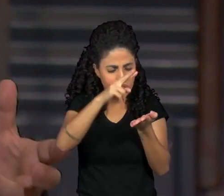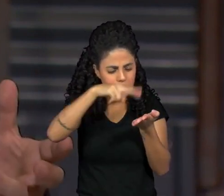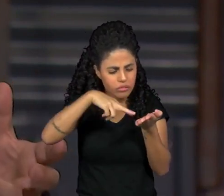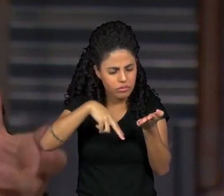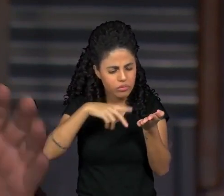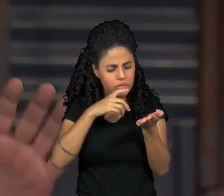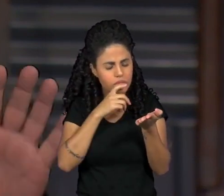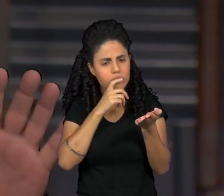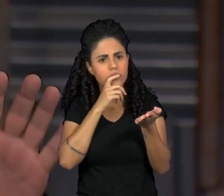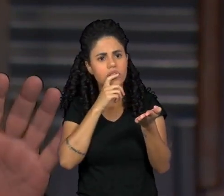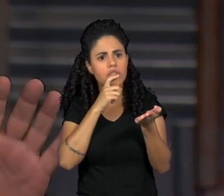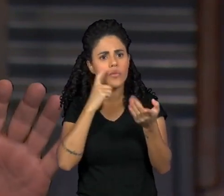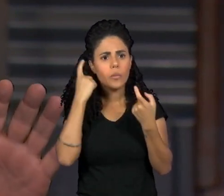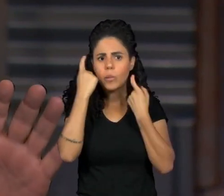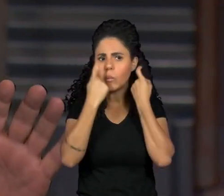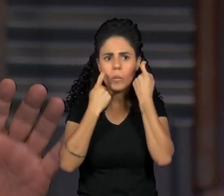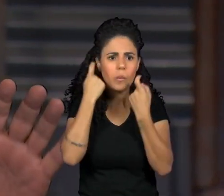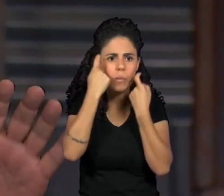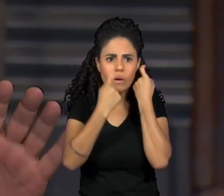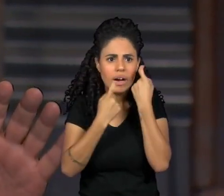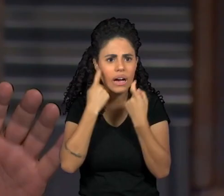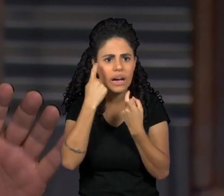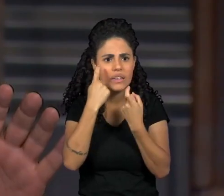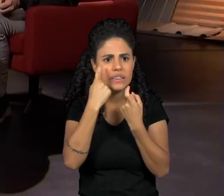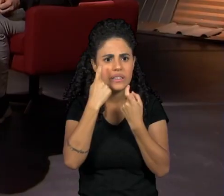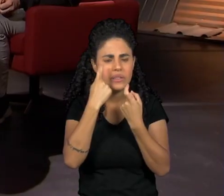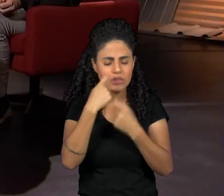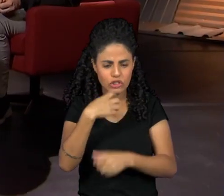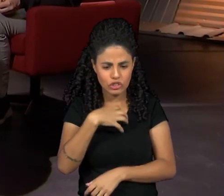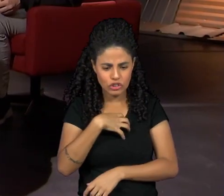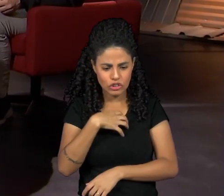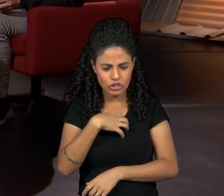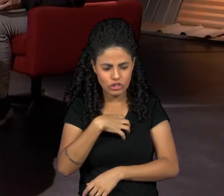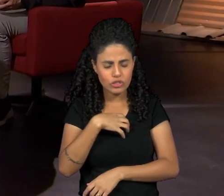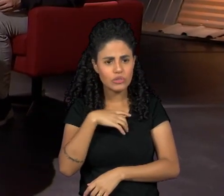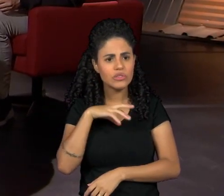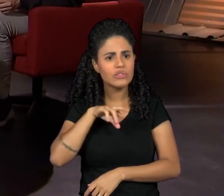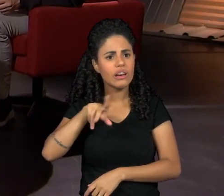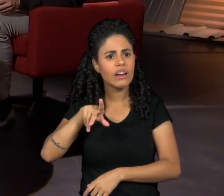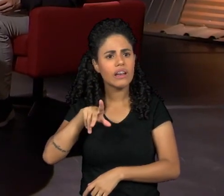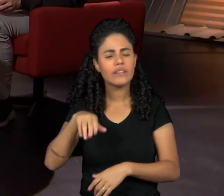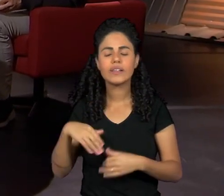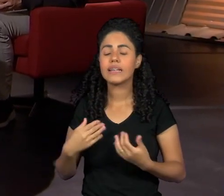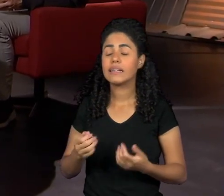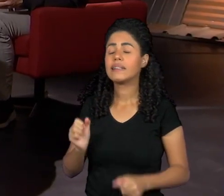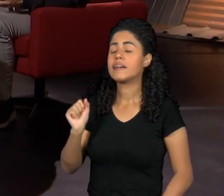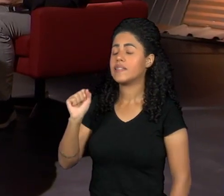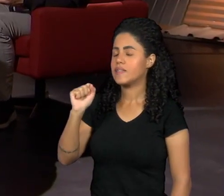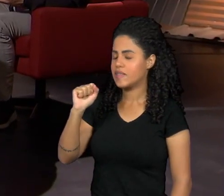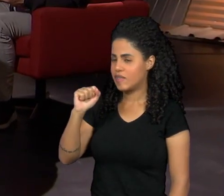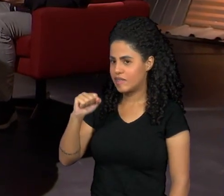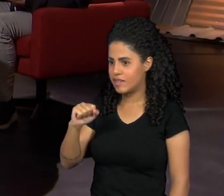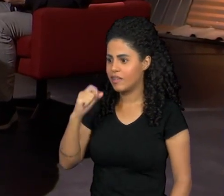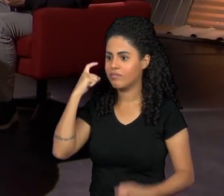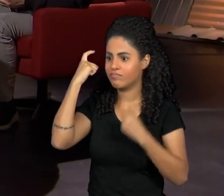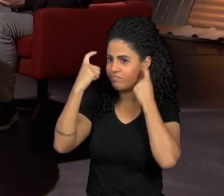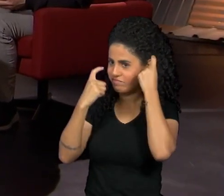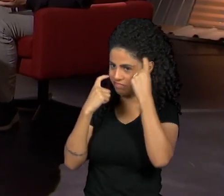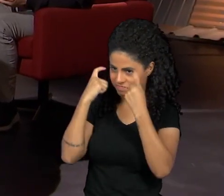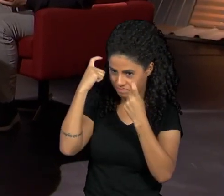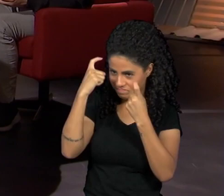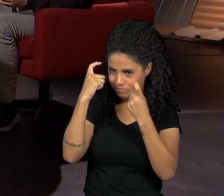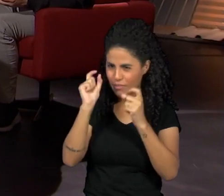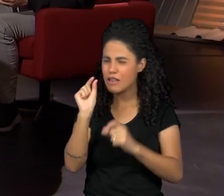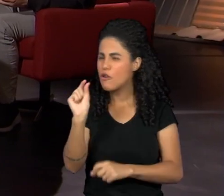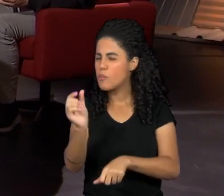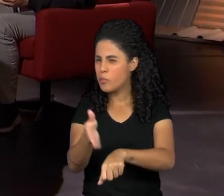e ficou preocupada com esse destino, não foi isso? Não. Ficou. Não foi bem esta história, foi um pouco antes. Já